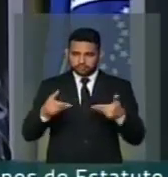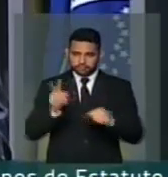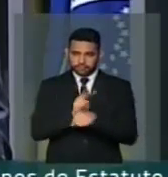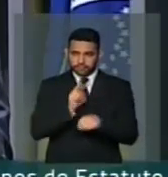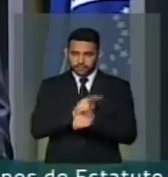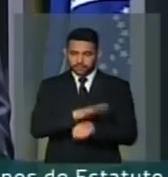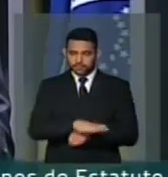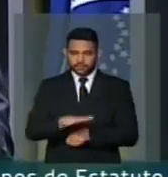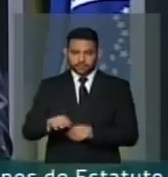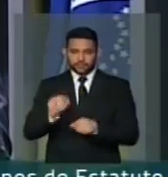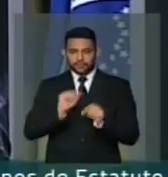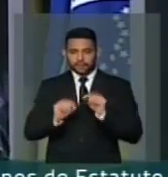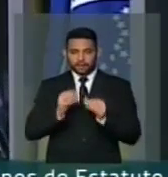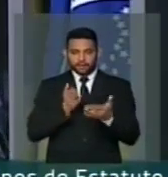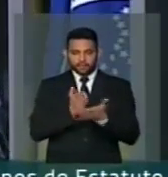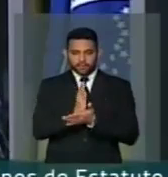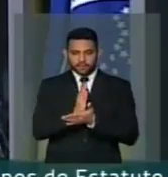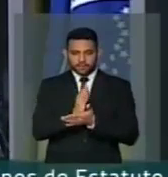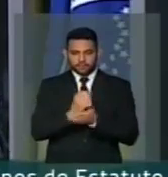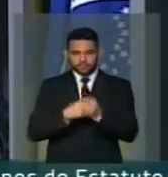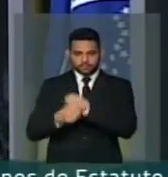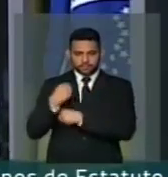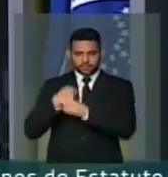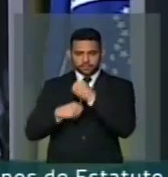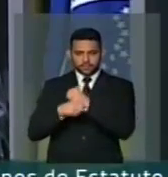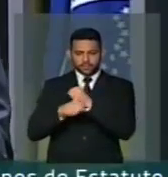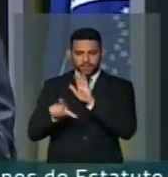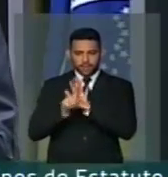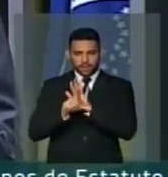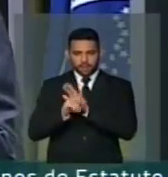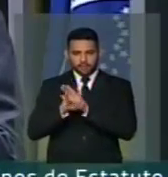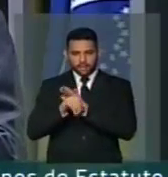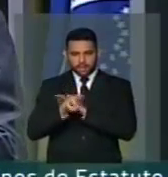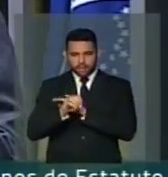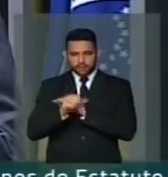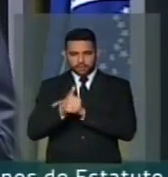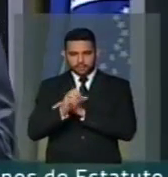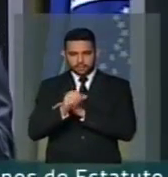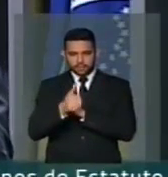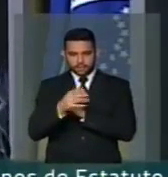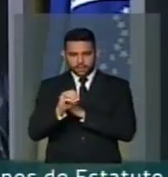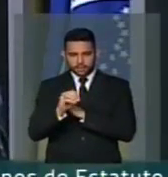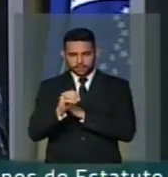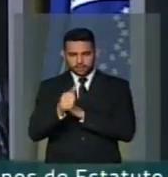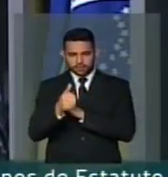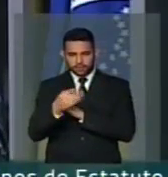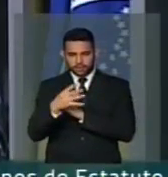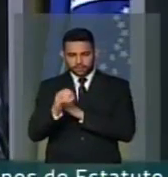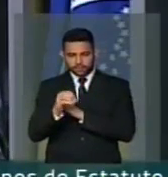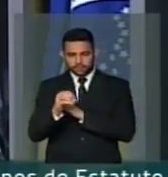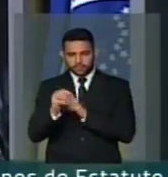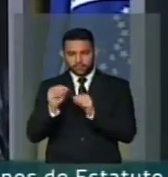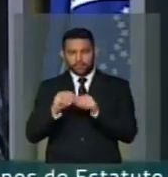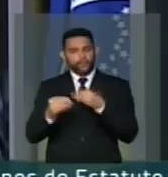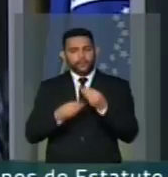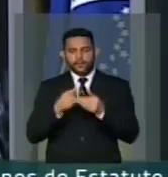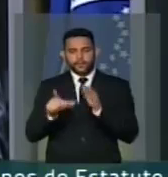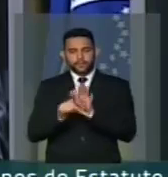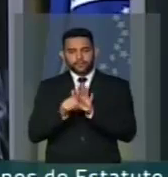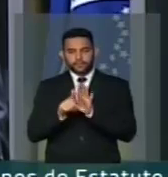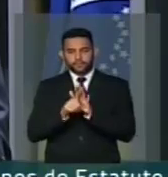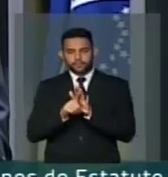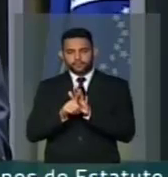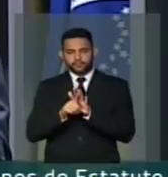proteção da criança foi a aprovação no ano passado da Lei Bernardo, a Lei 13.010 de 2014, por meio da qual